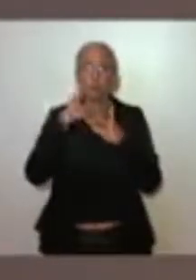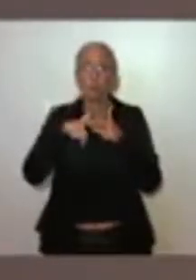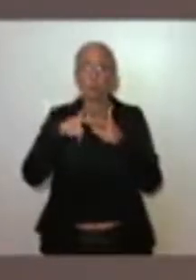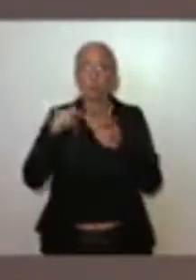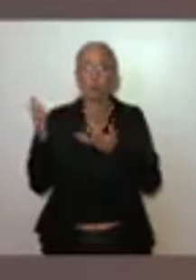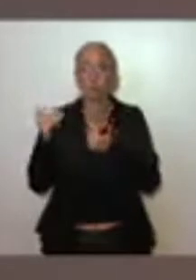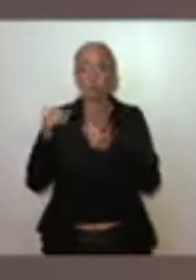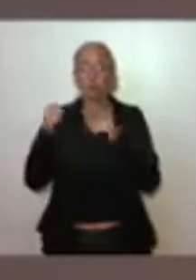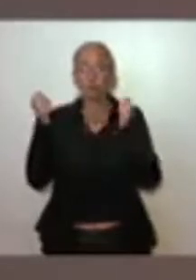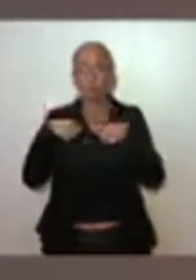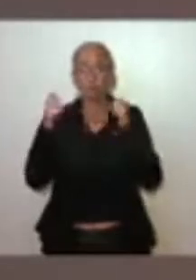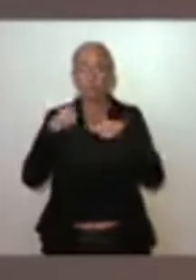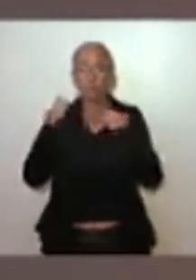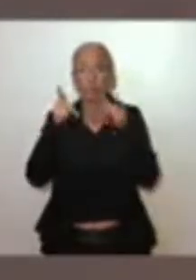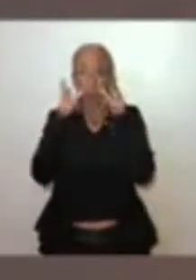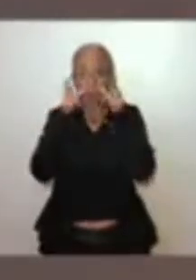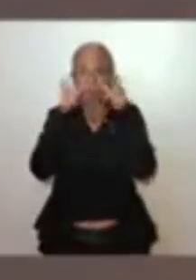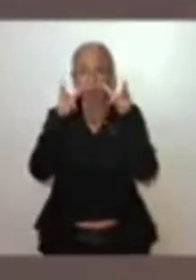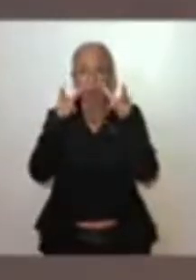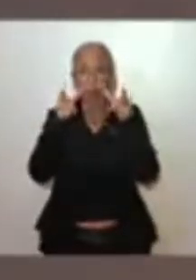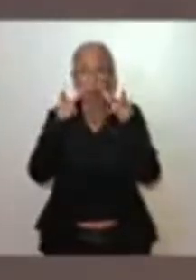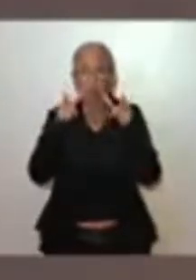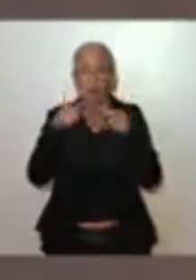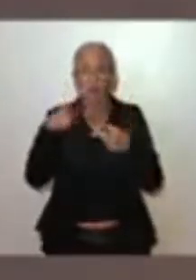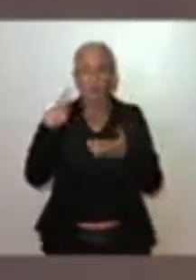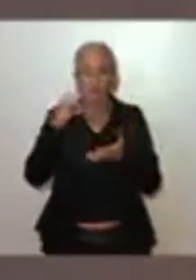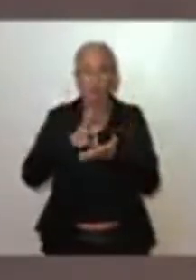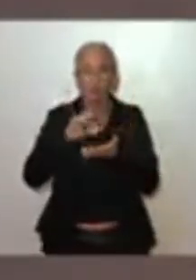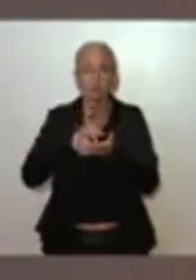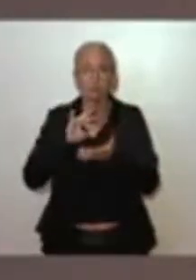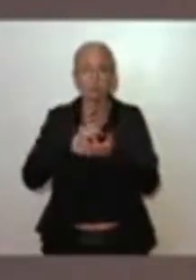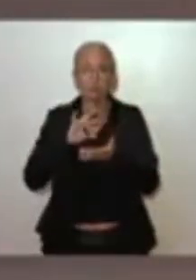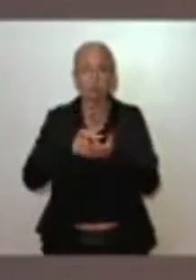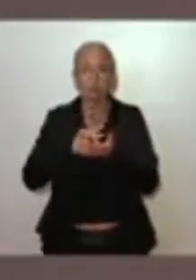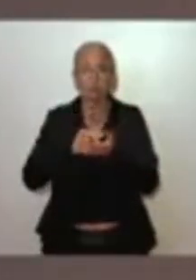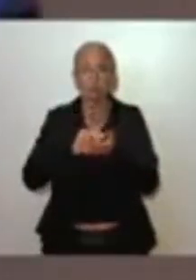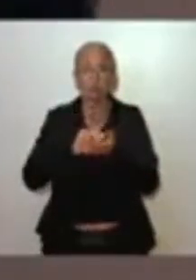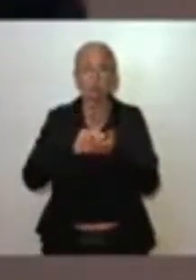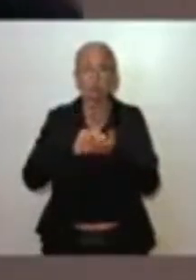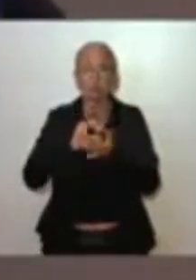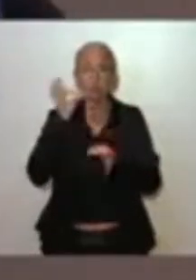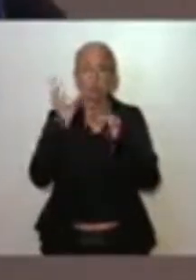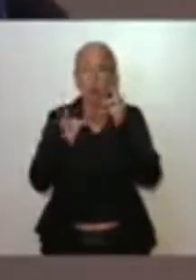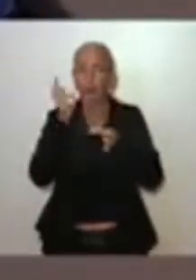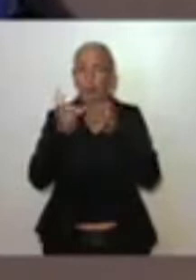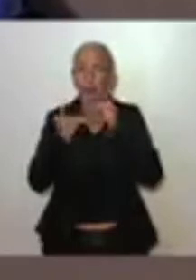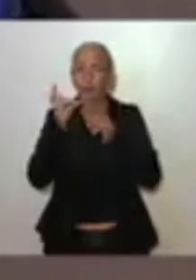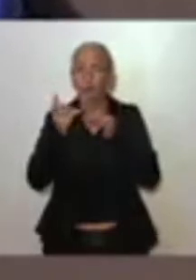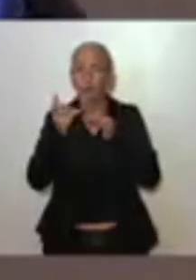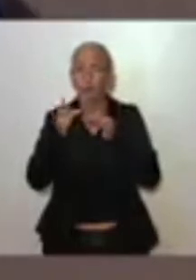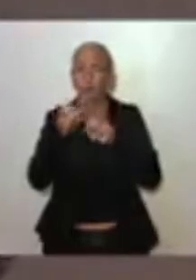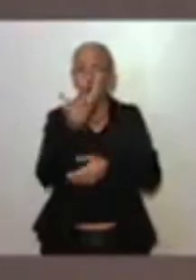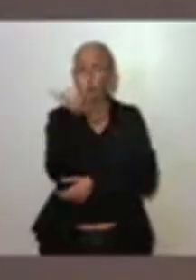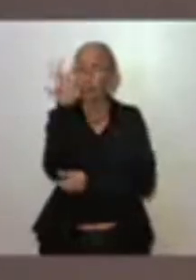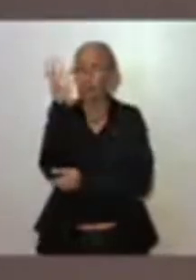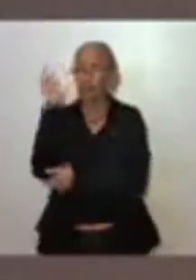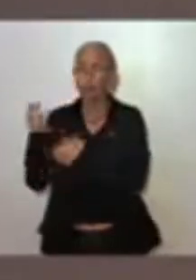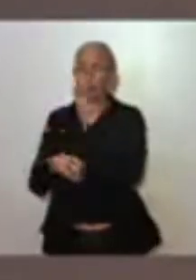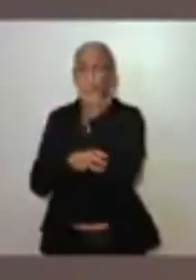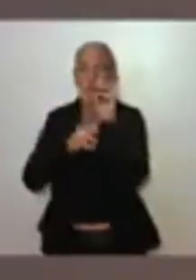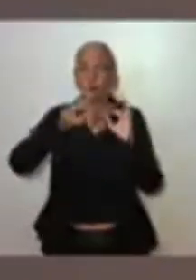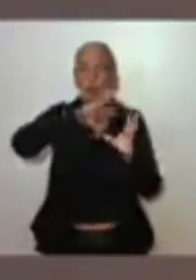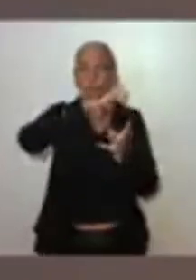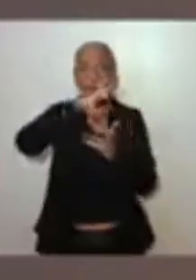porque no fundo nós estamos falando é de uma justiça intergeracional é de nós não destruirmos a terra